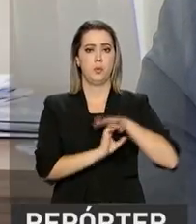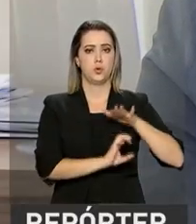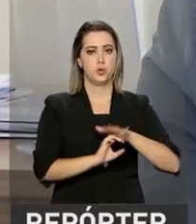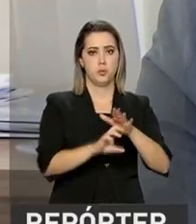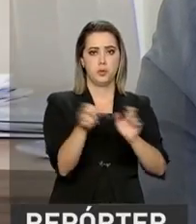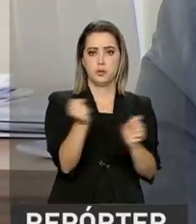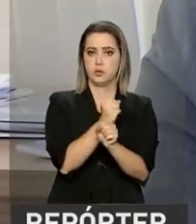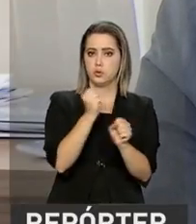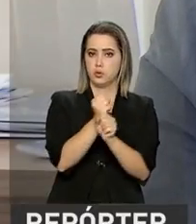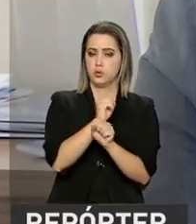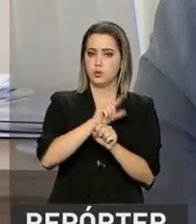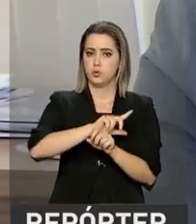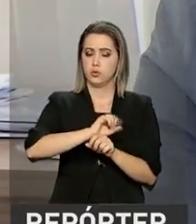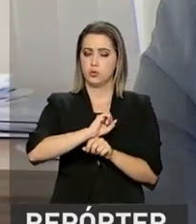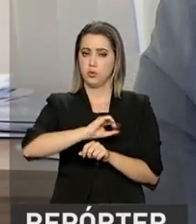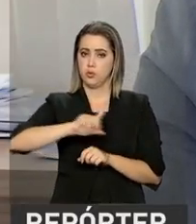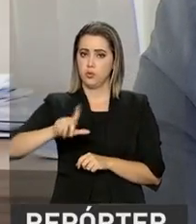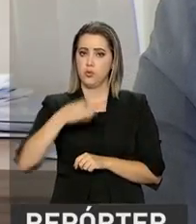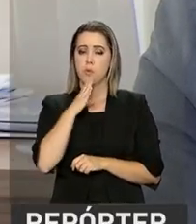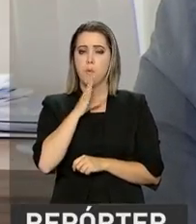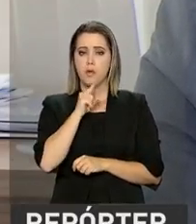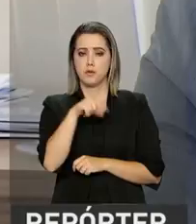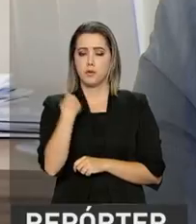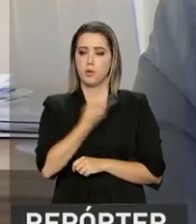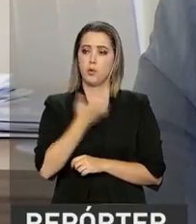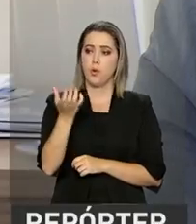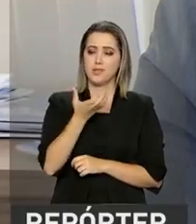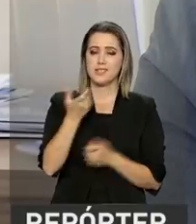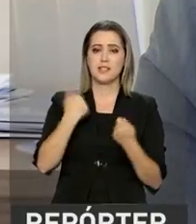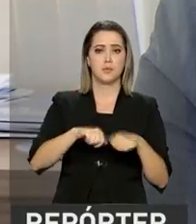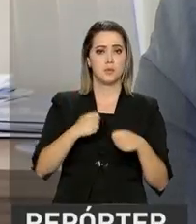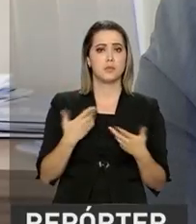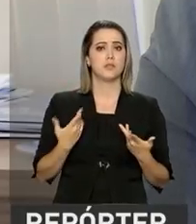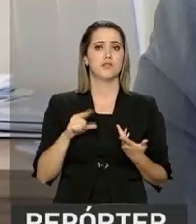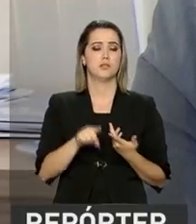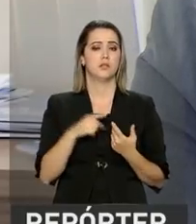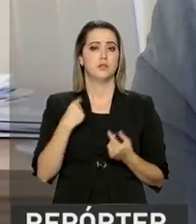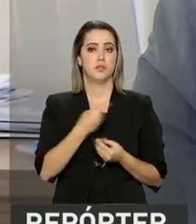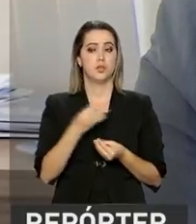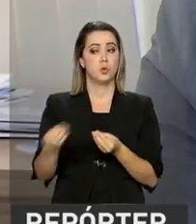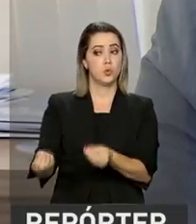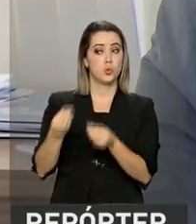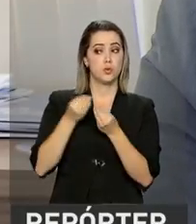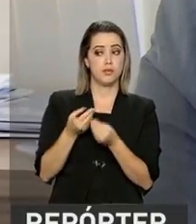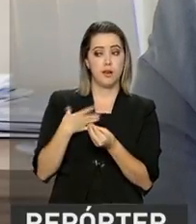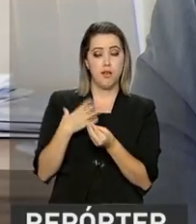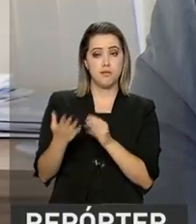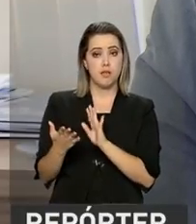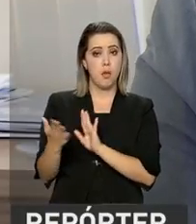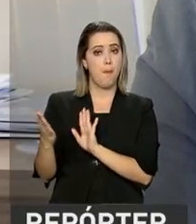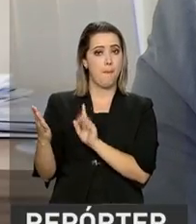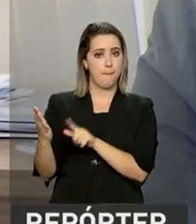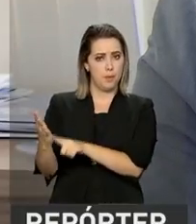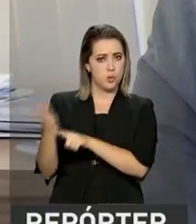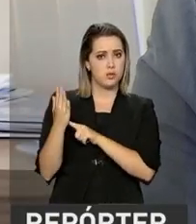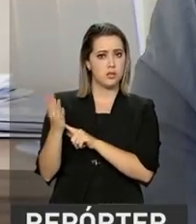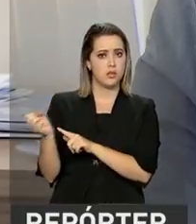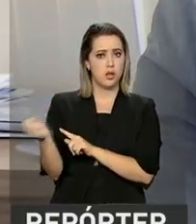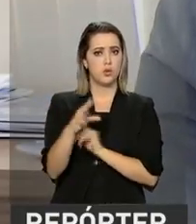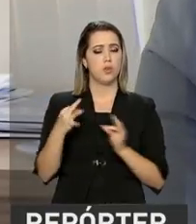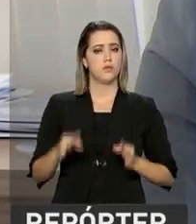civil eles tomarem conhecimento do que nós queremos e nos trazer eventualmente novas